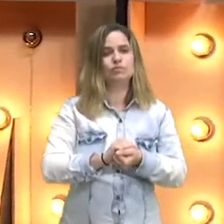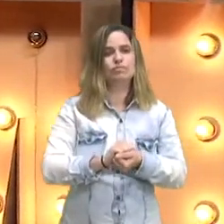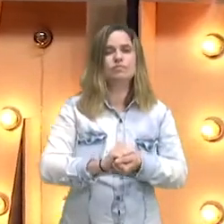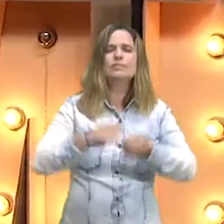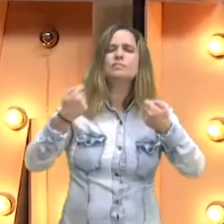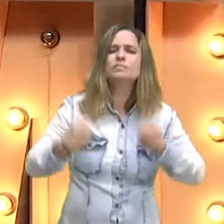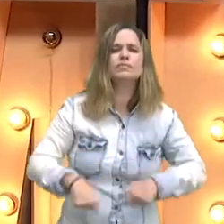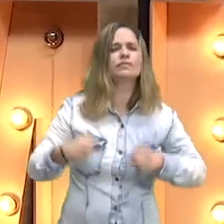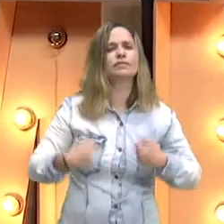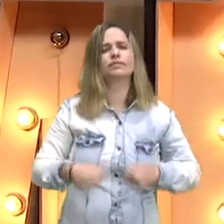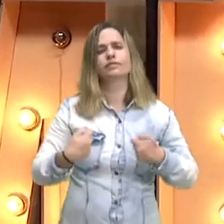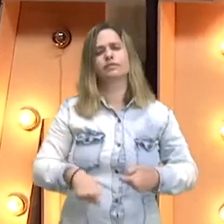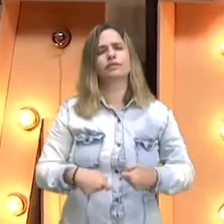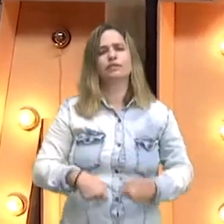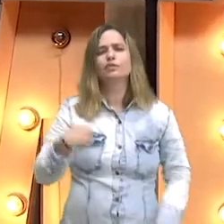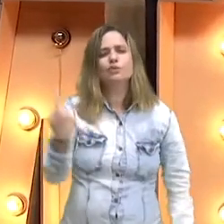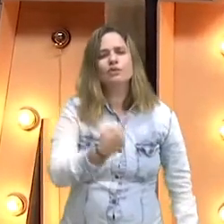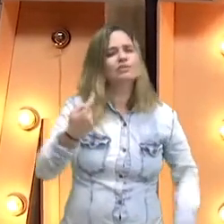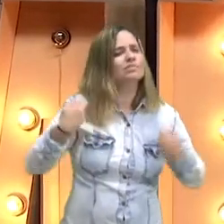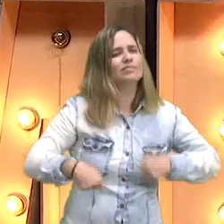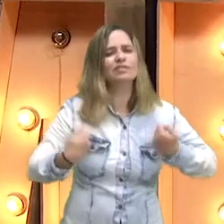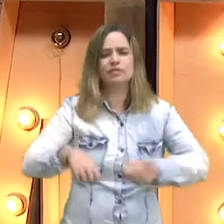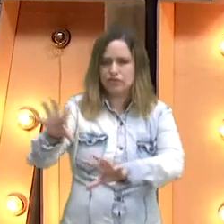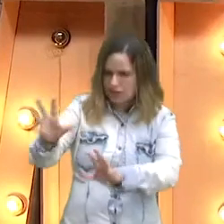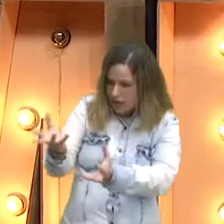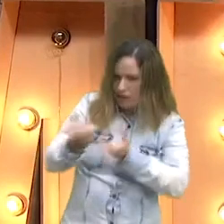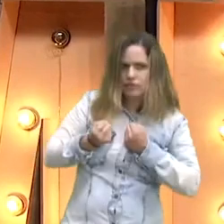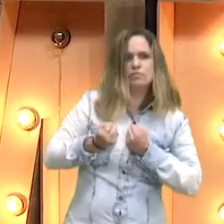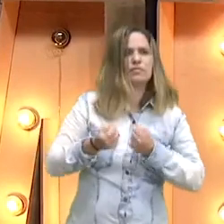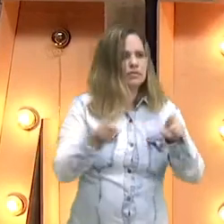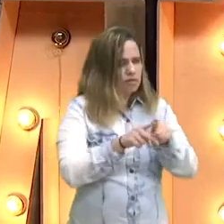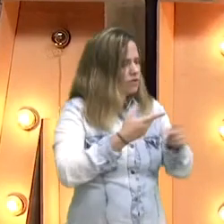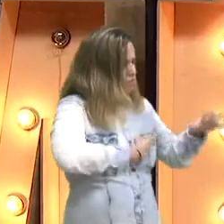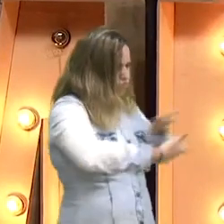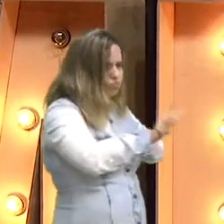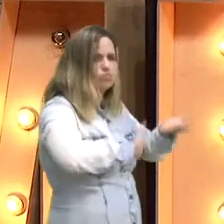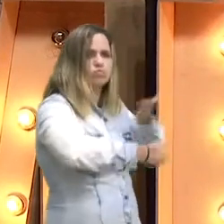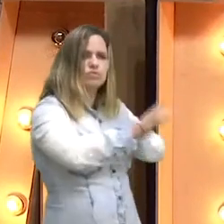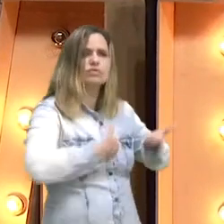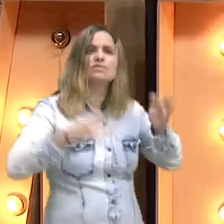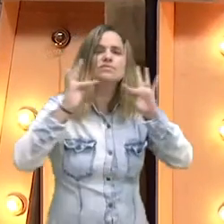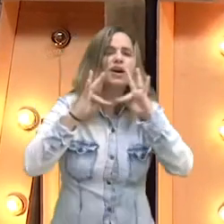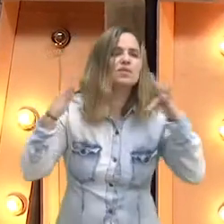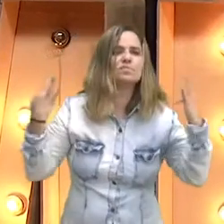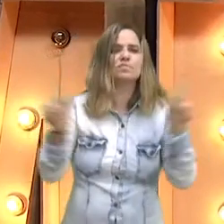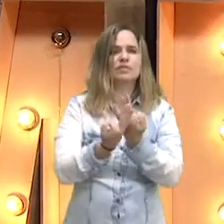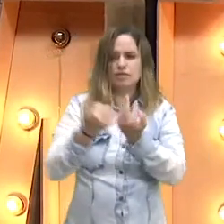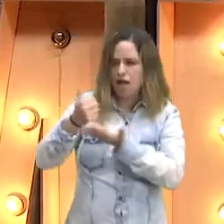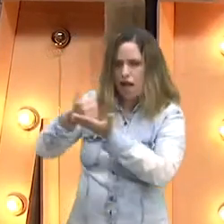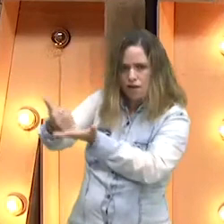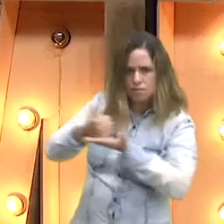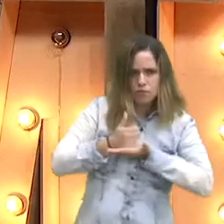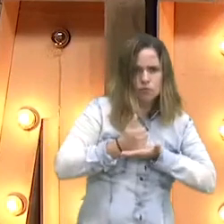Nós temos que ganhar e usufruir. Na família todos têm que ganhar e todos têm que apoiar, todos da família,